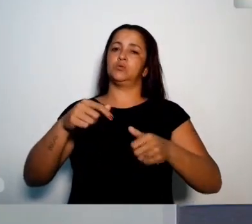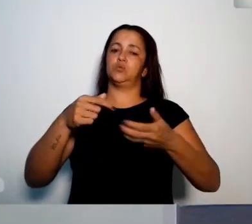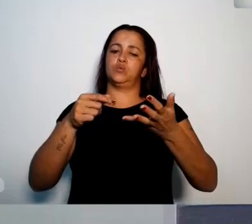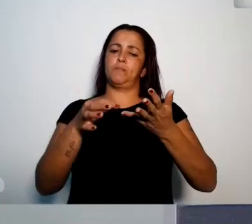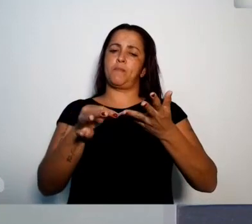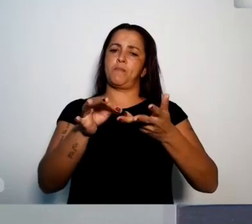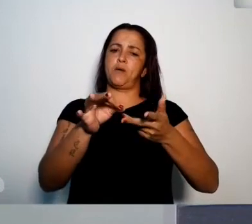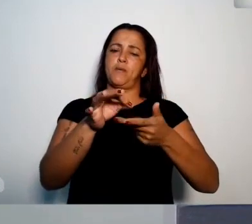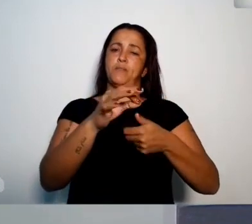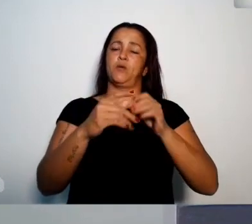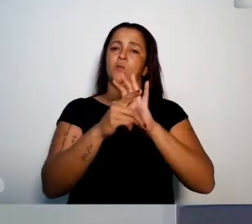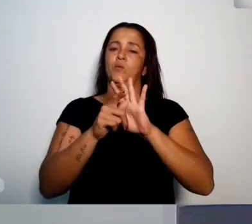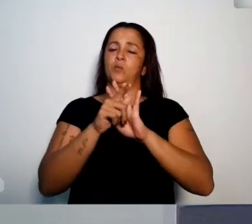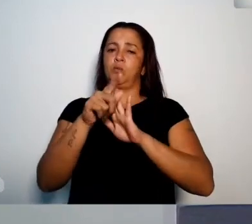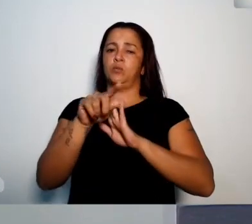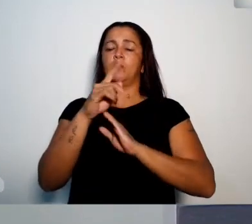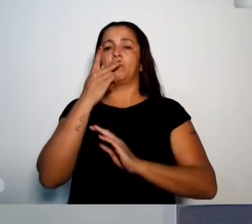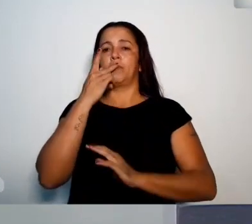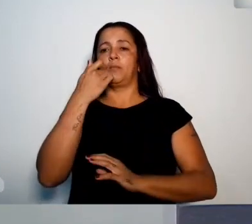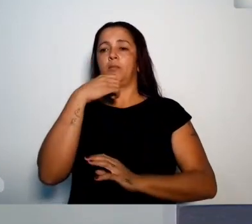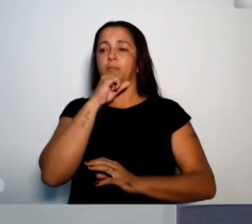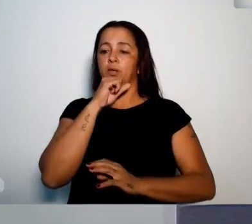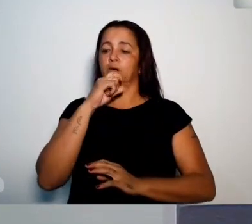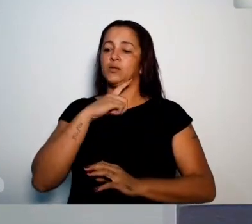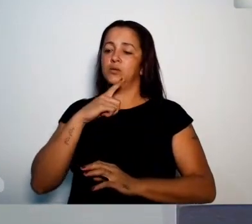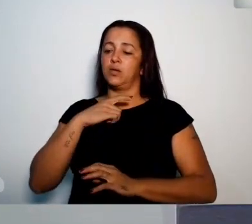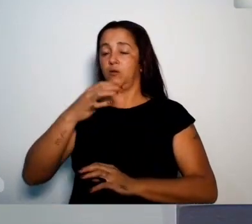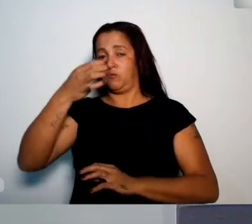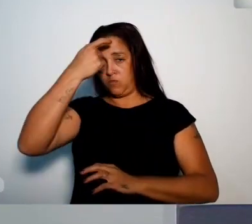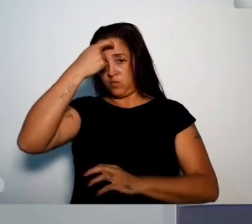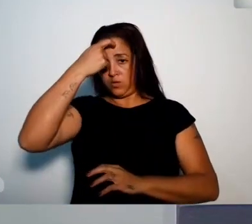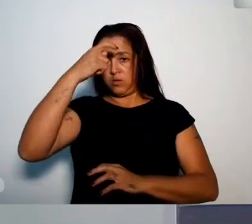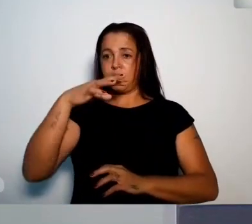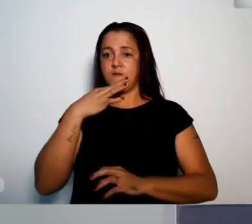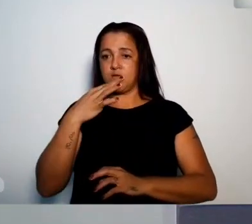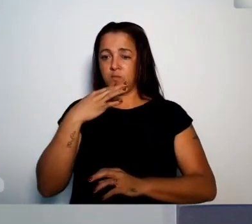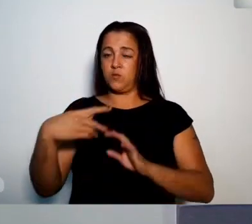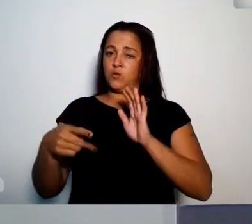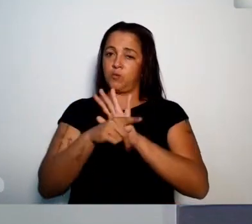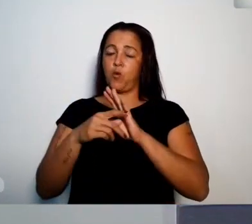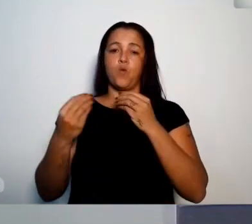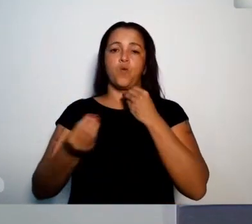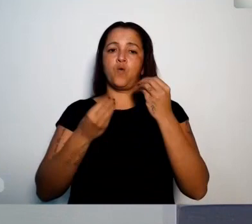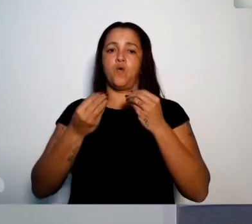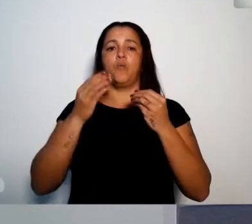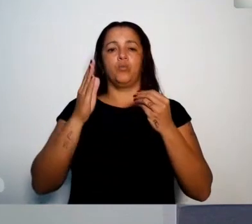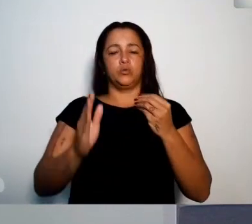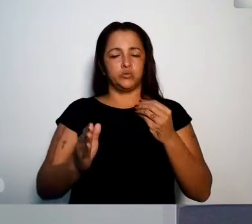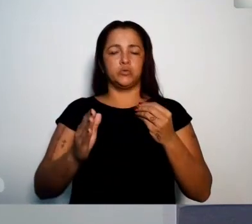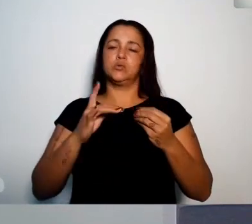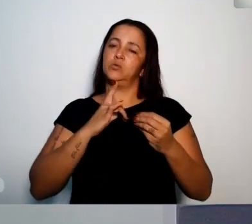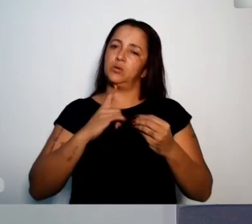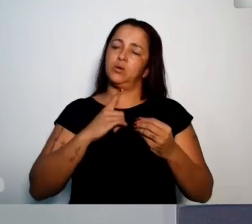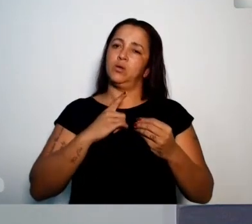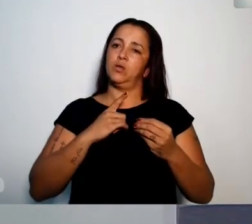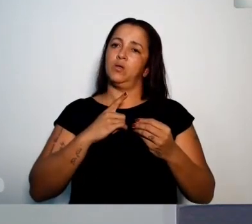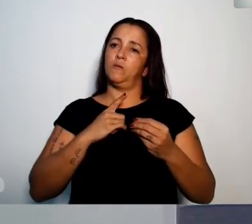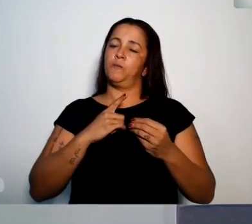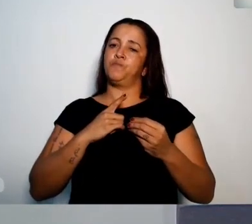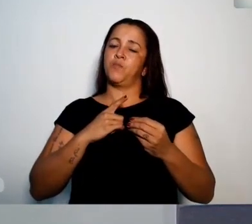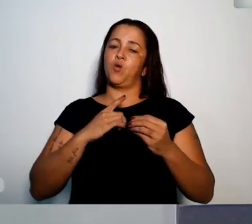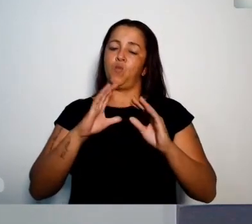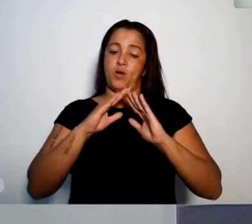os pais tivessem conhecimento de como seria regida uma escola